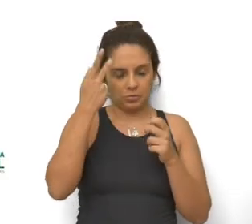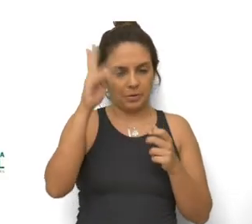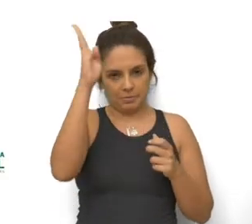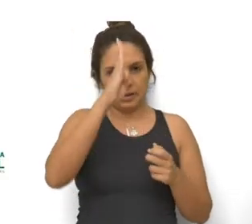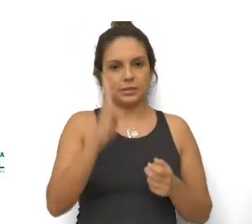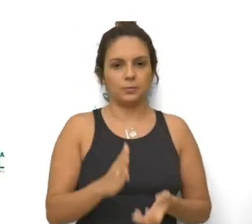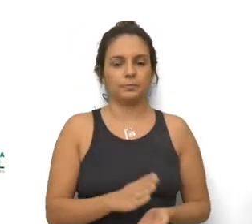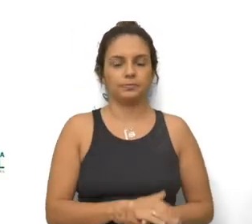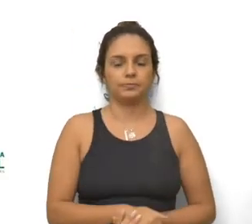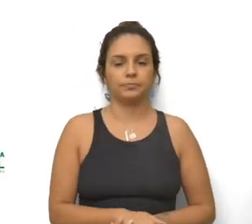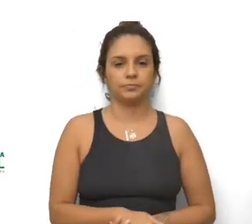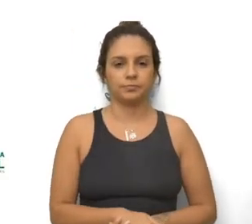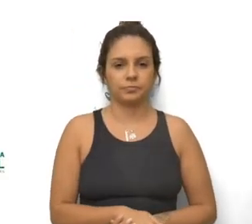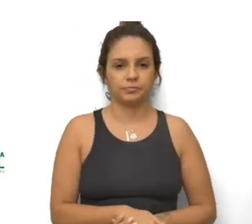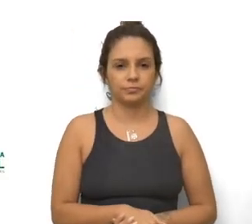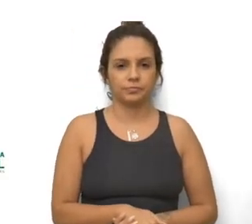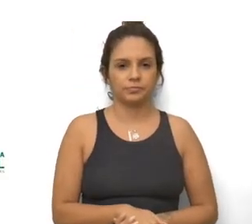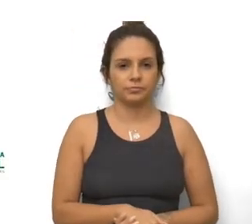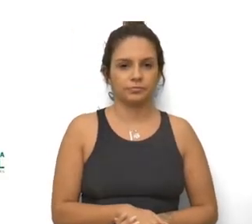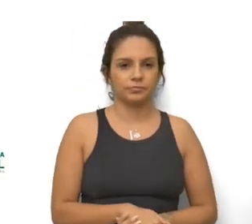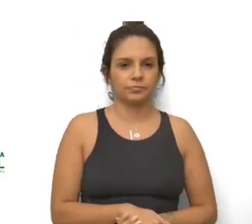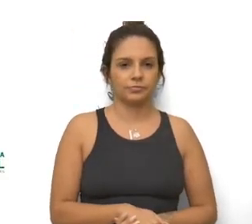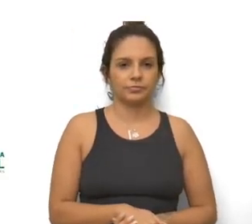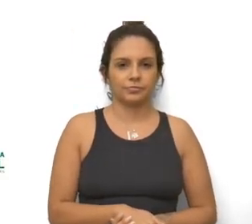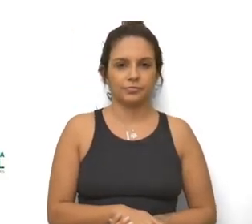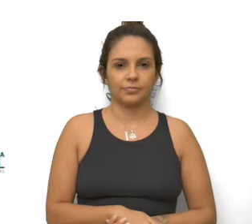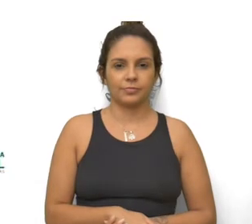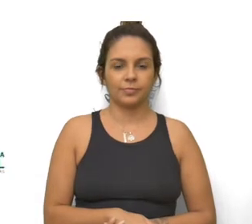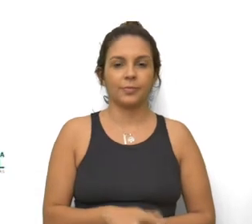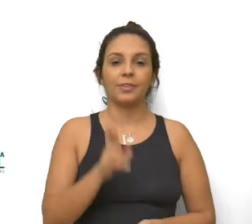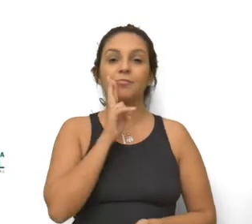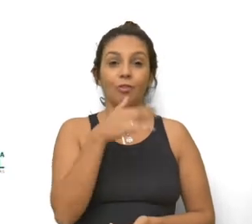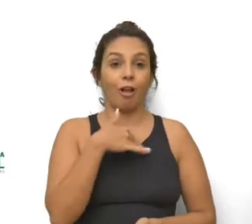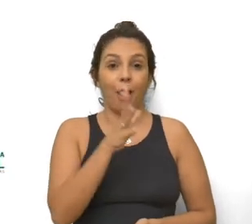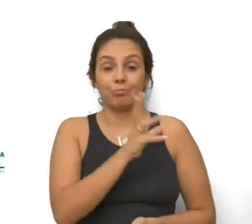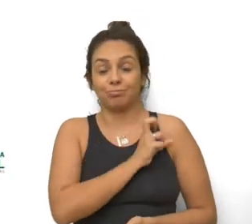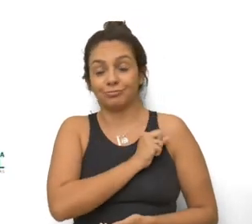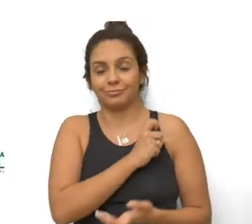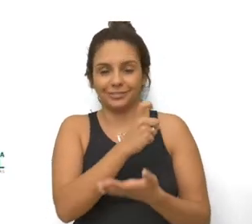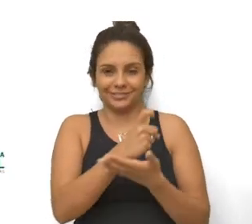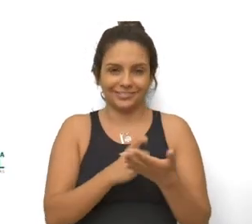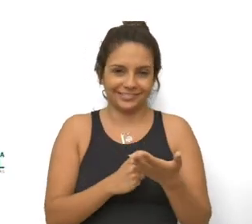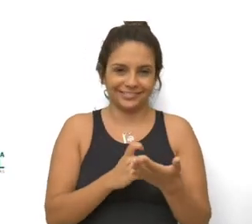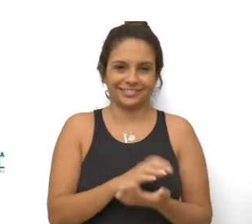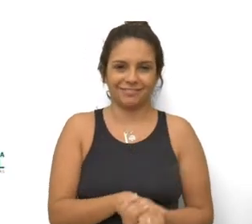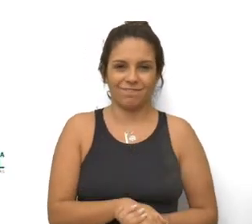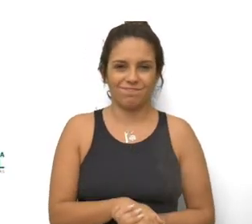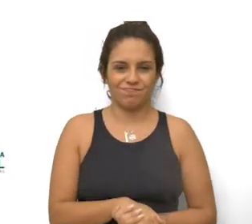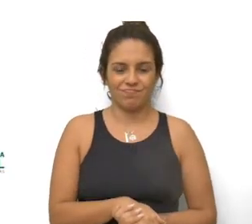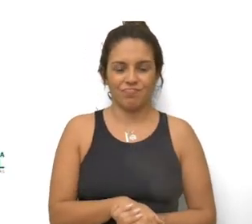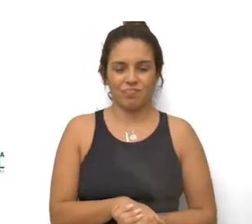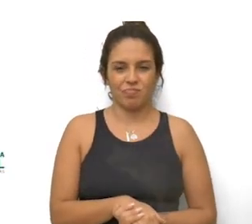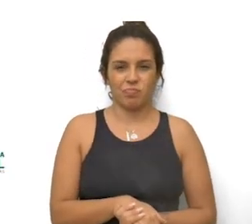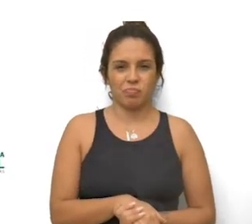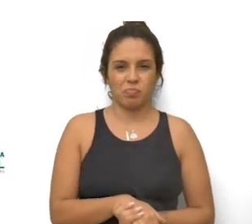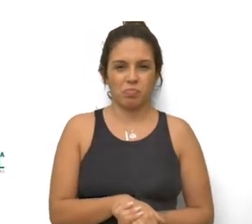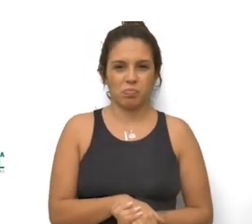Brasil. Né? Eu me apaixonei perdidamente pelo texto. Que